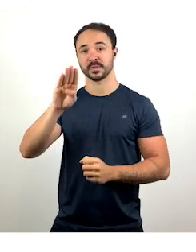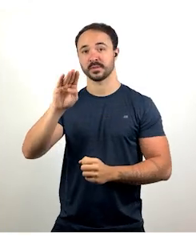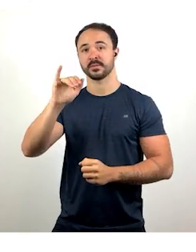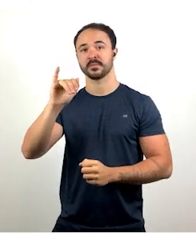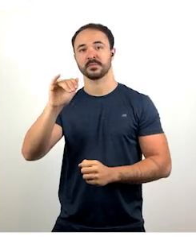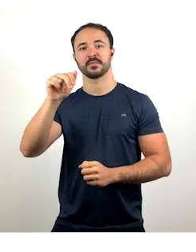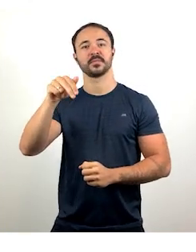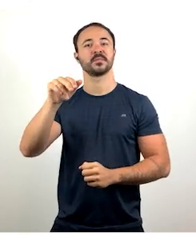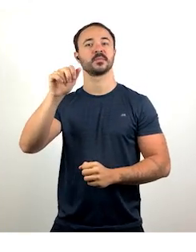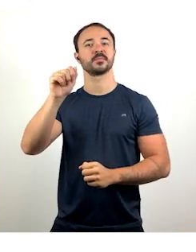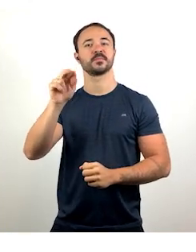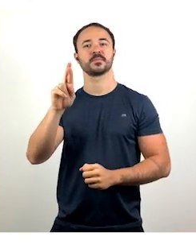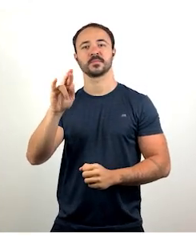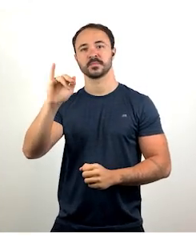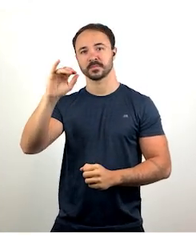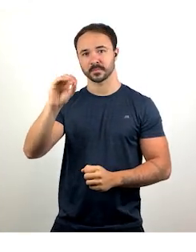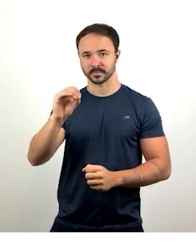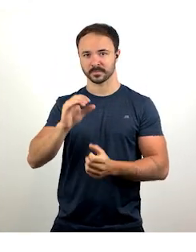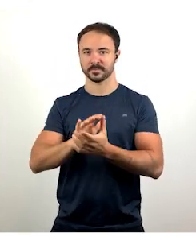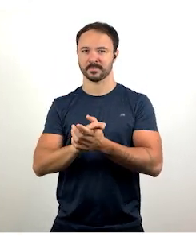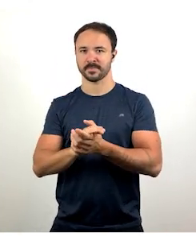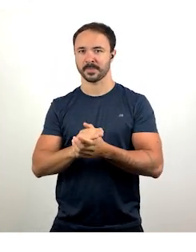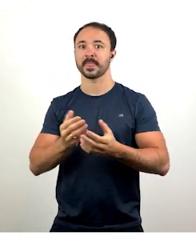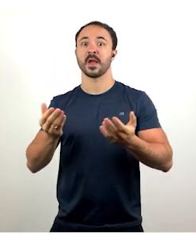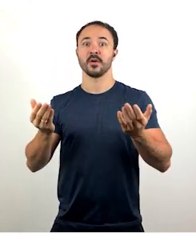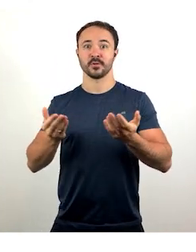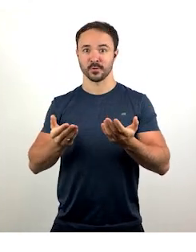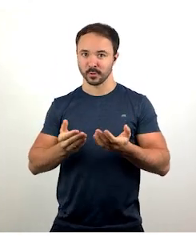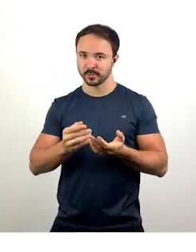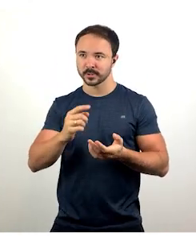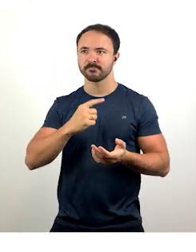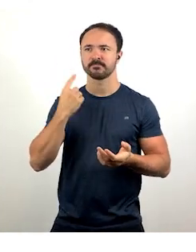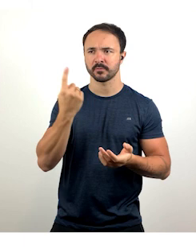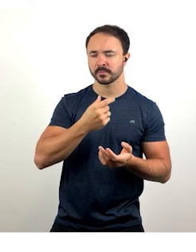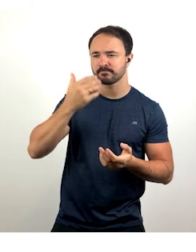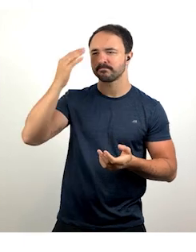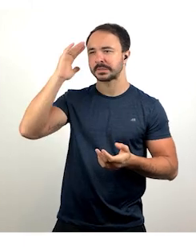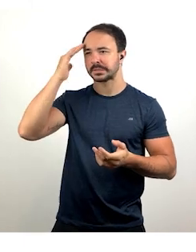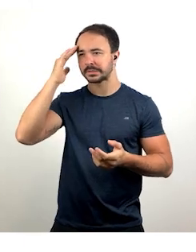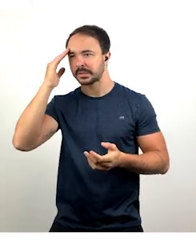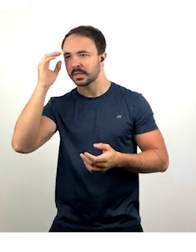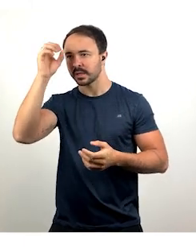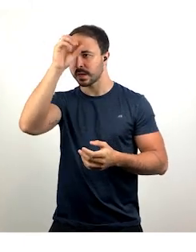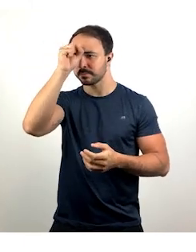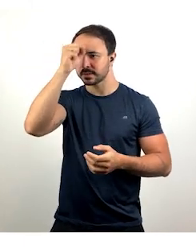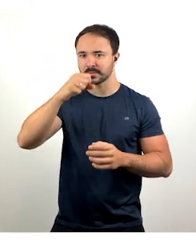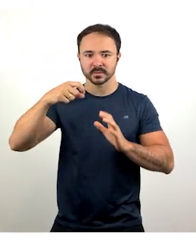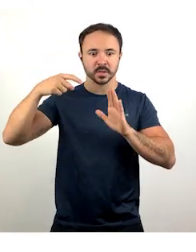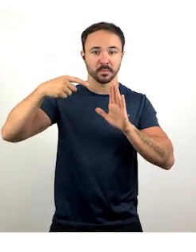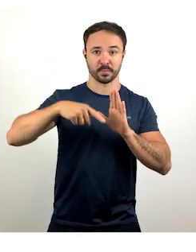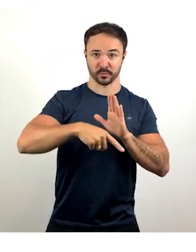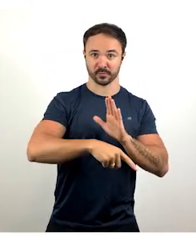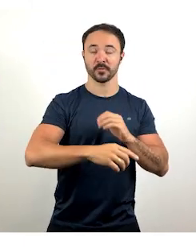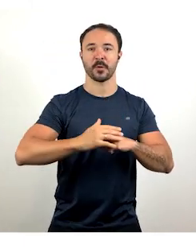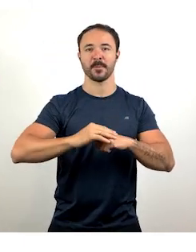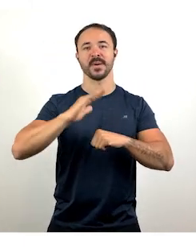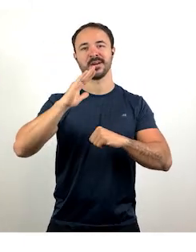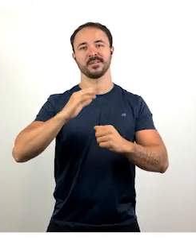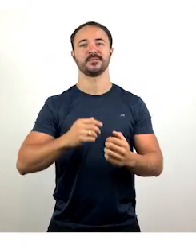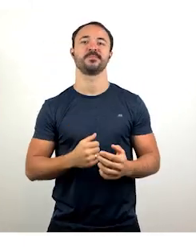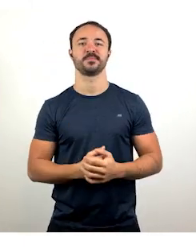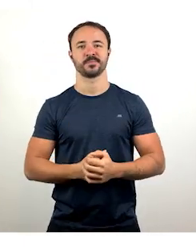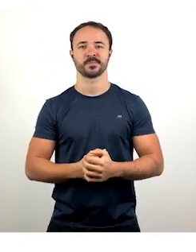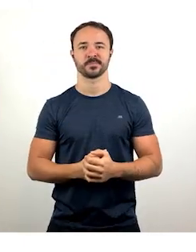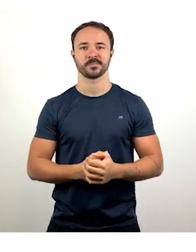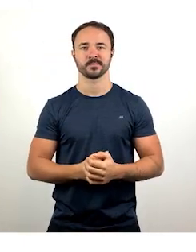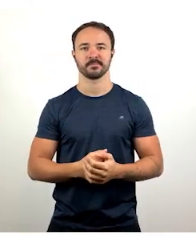de criptografia. Hoje, nós vamos aprofundar nessa ideia de código e codificação. Para que